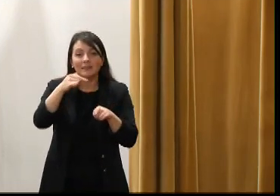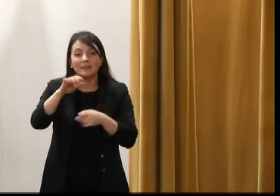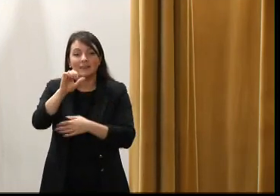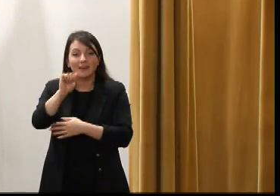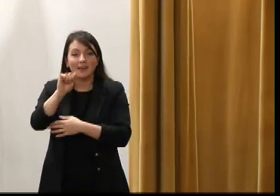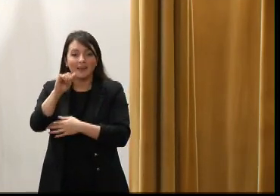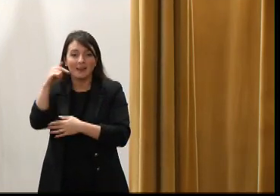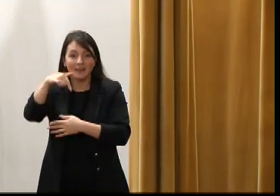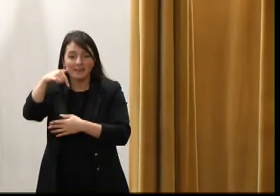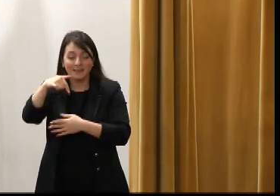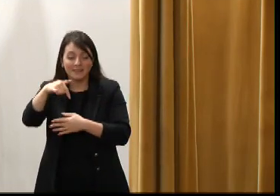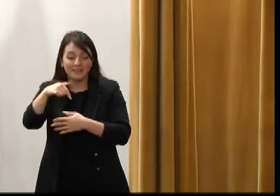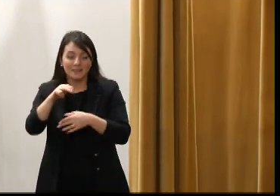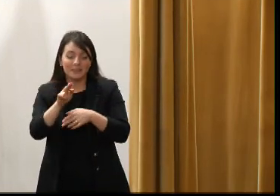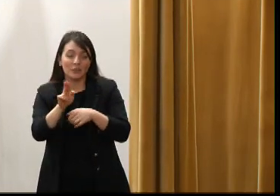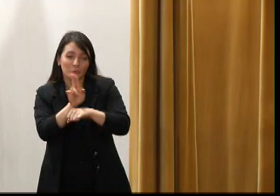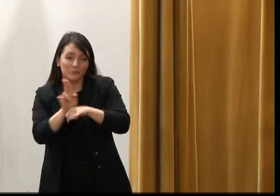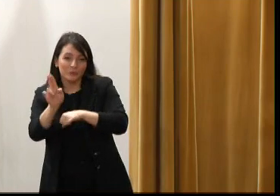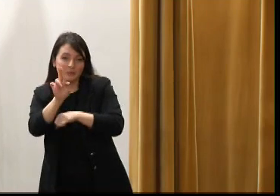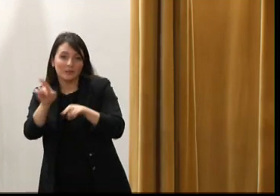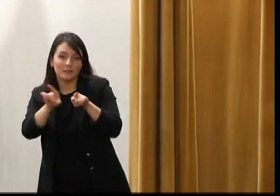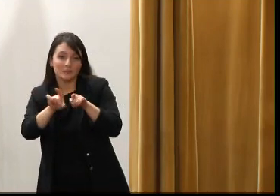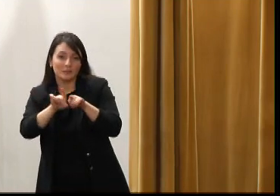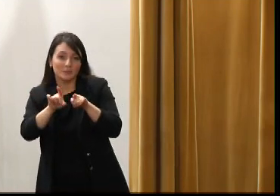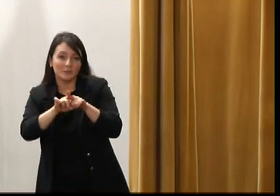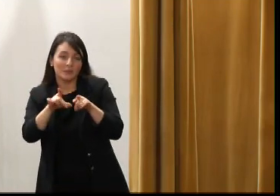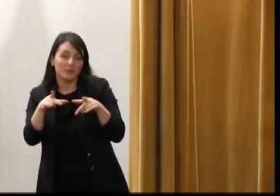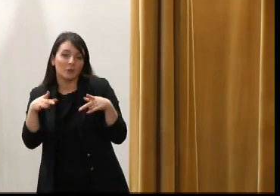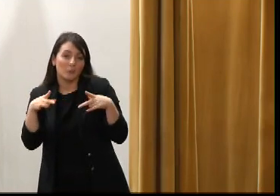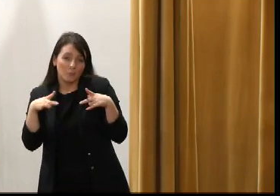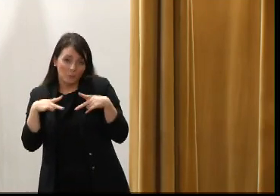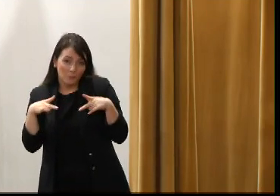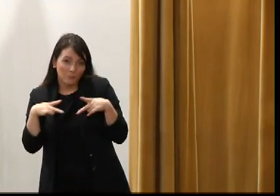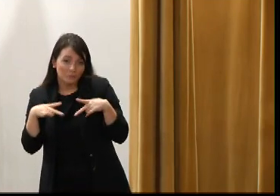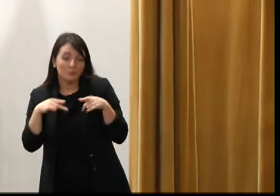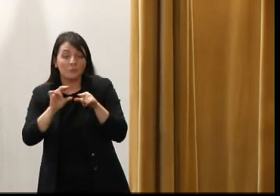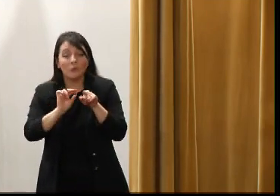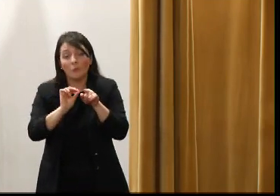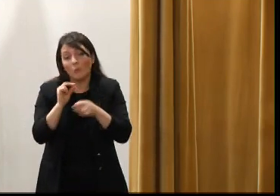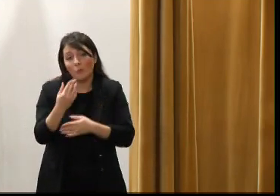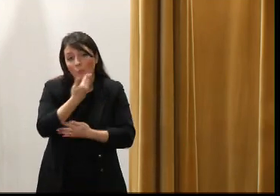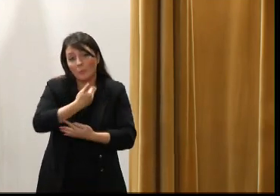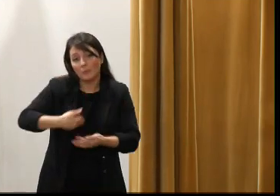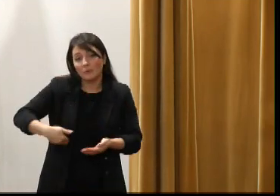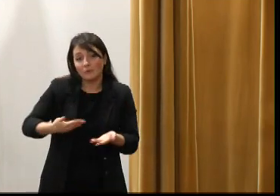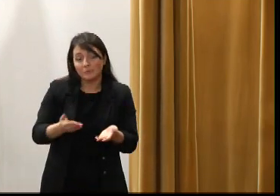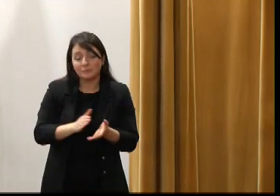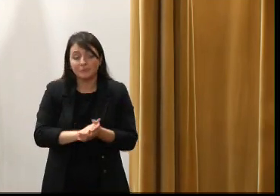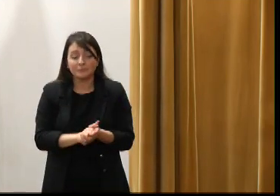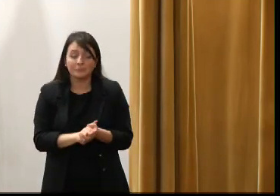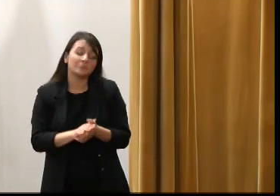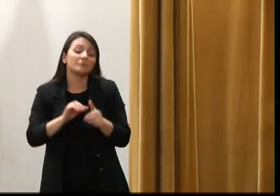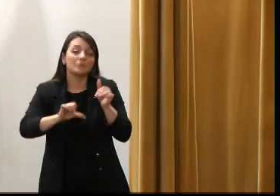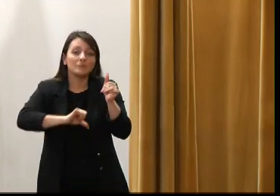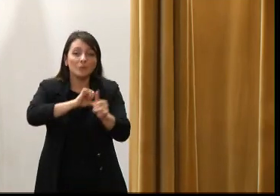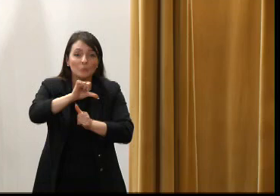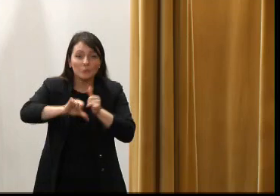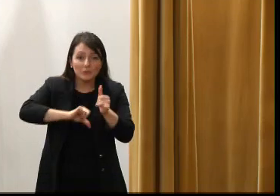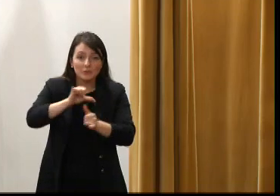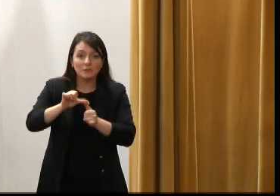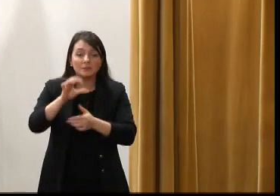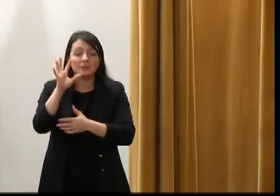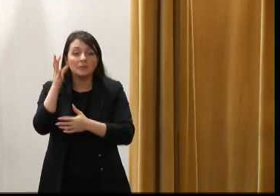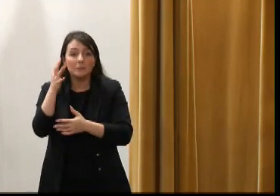ou privada. Nesta quinta-feira, teremos um verdadeiro estado da arte no tema das mudanças climáticas, que